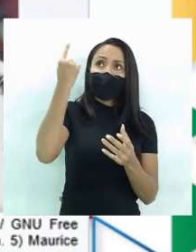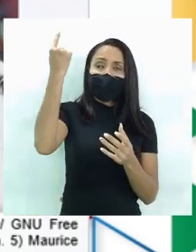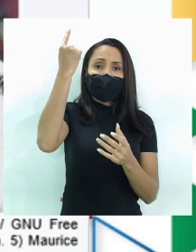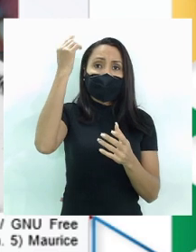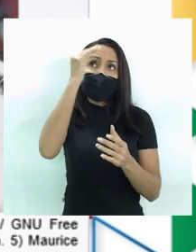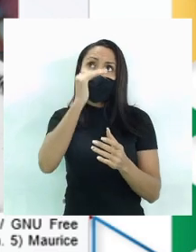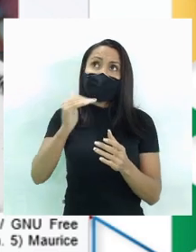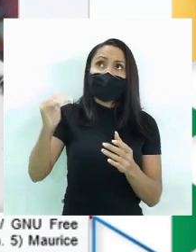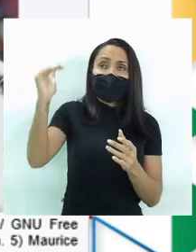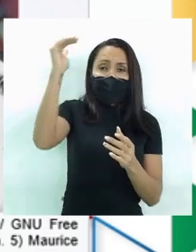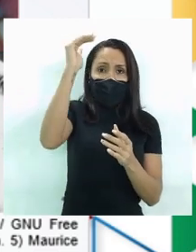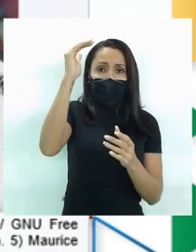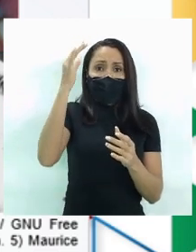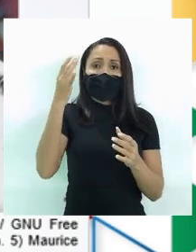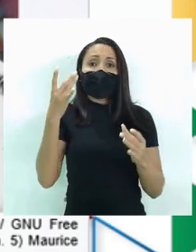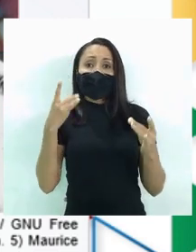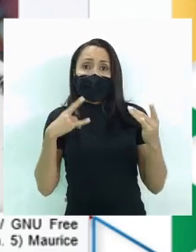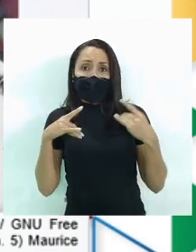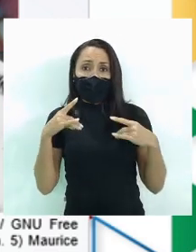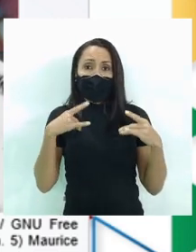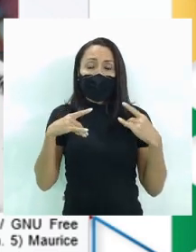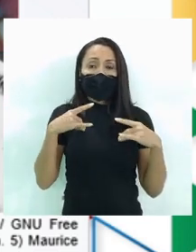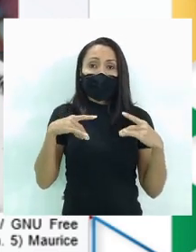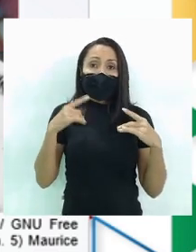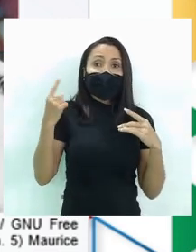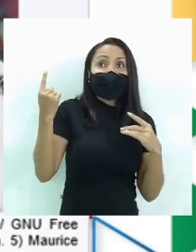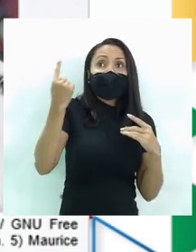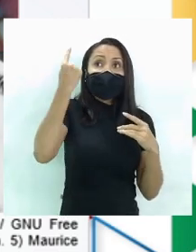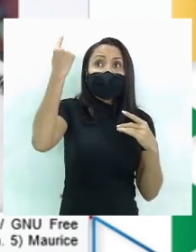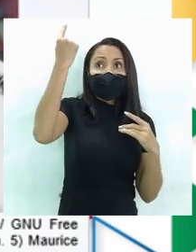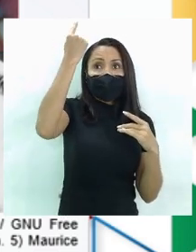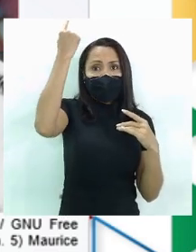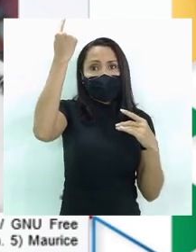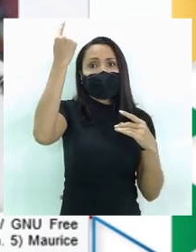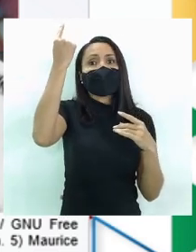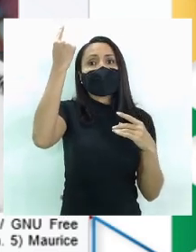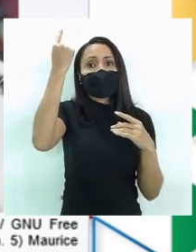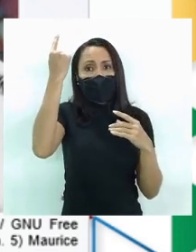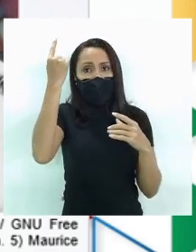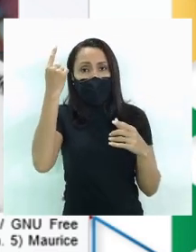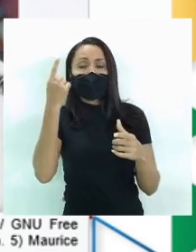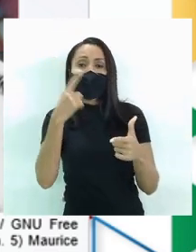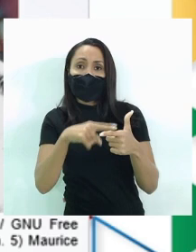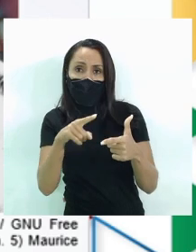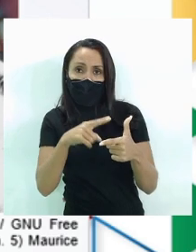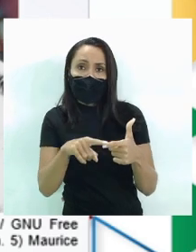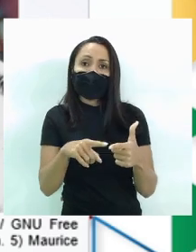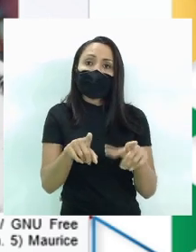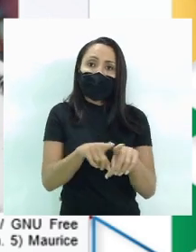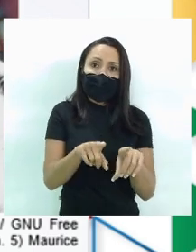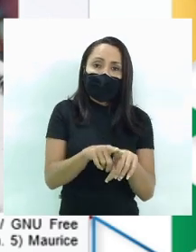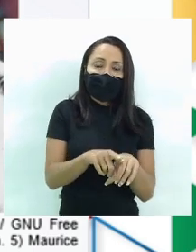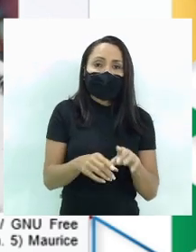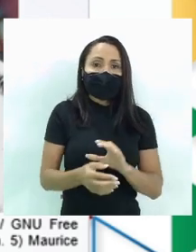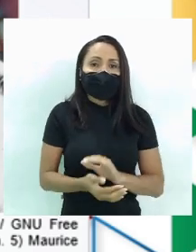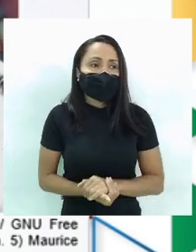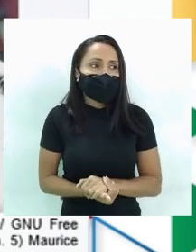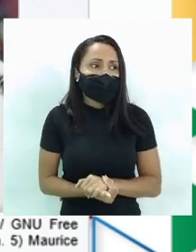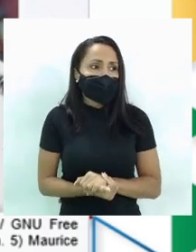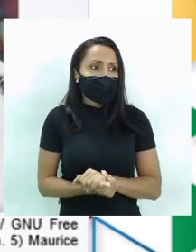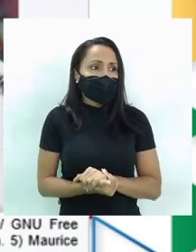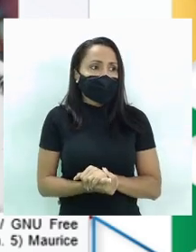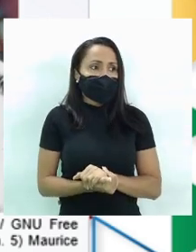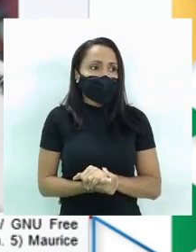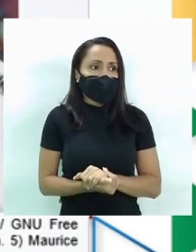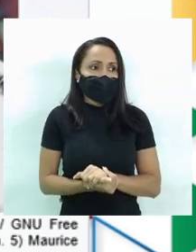esse hormônio que causa a pessoa ficar um pouco grande, né? Um pouco alta. E o excesso no adulto provoca a